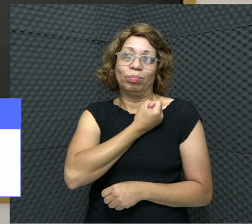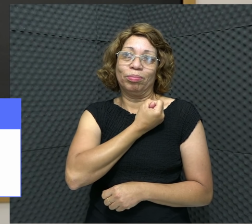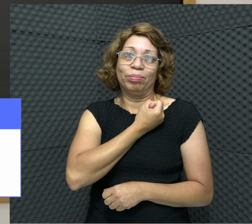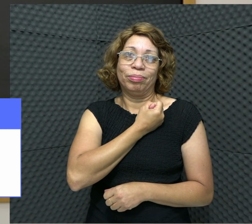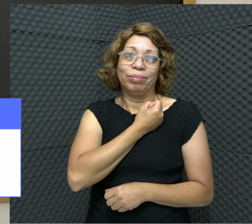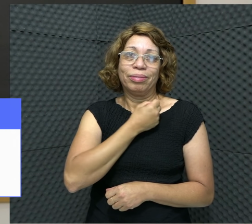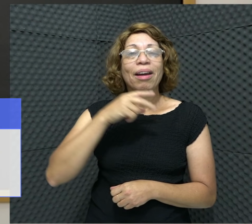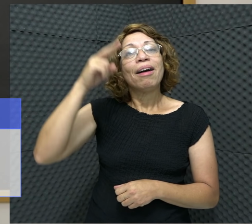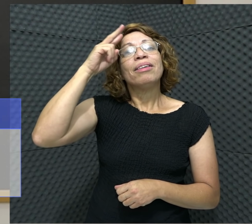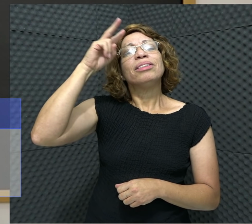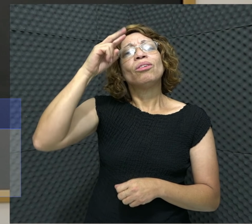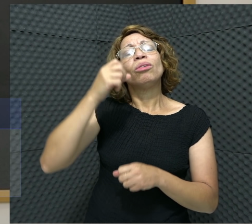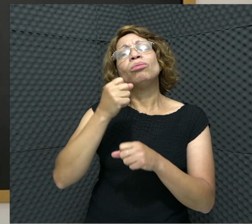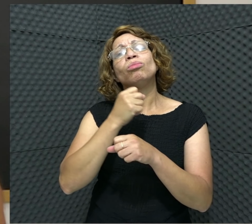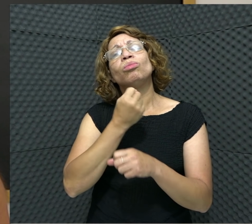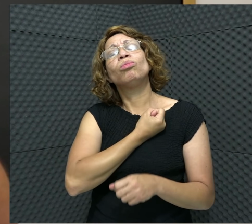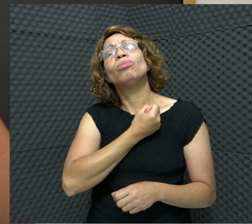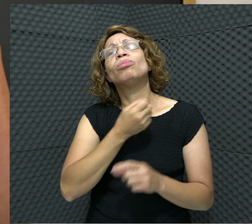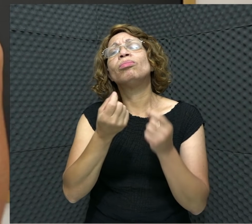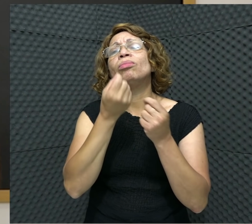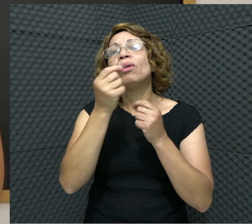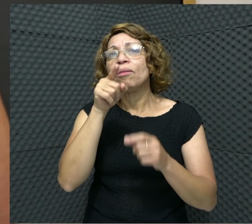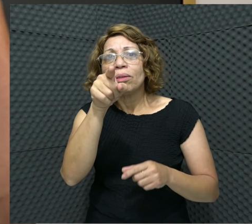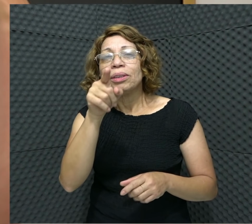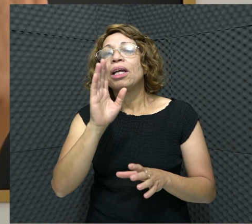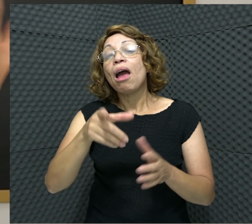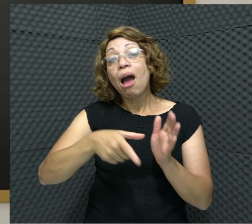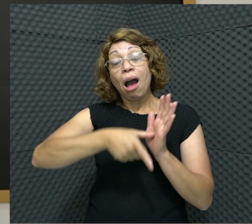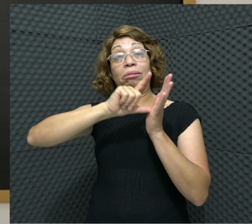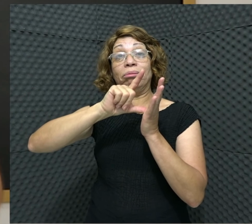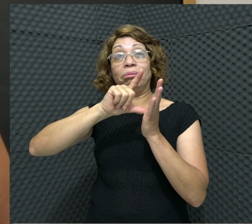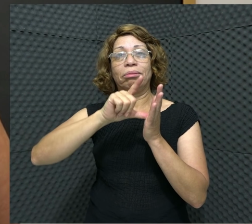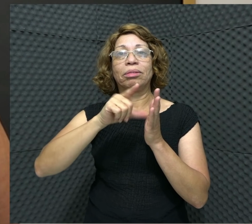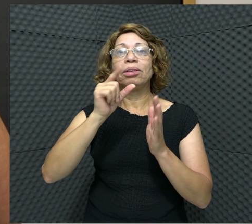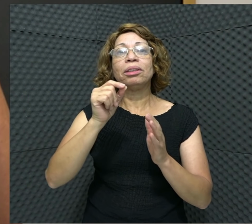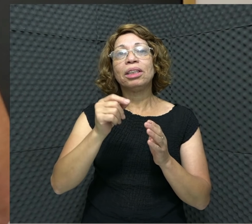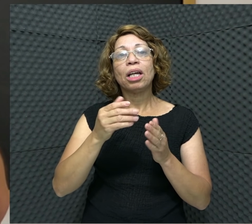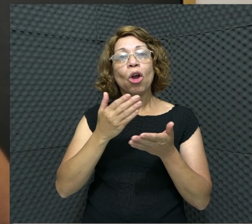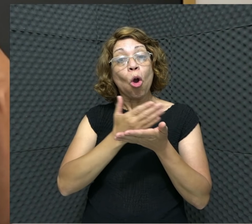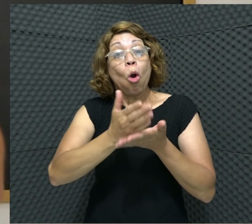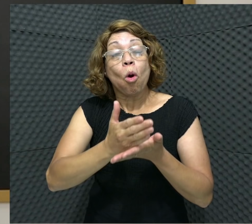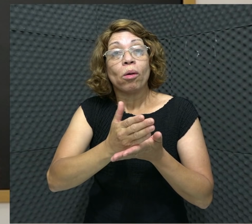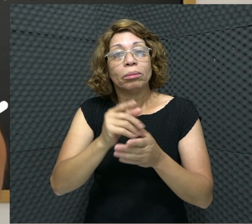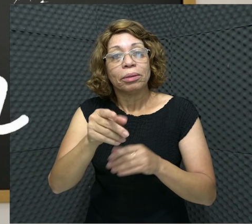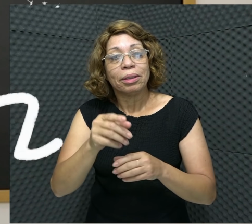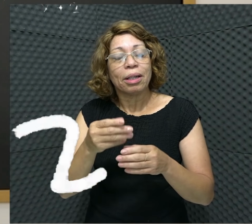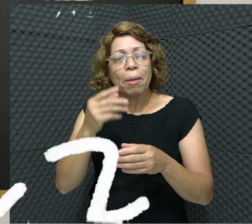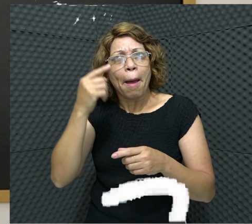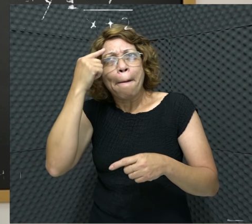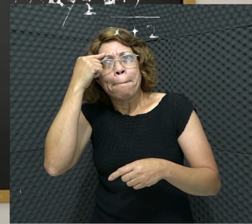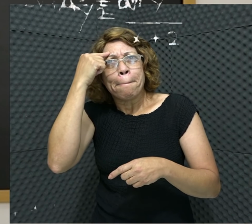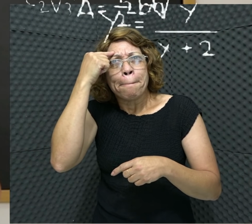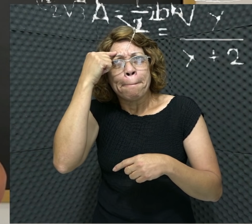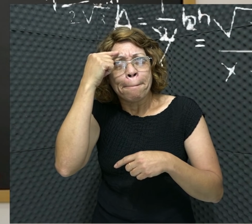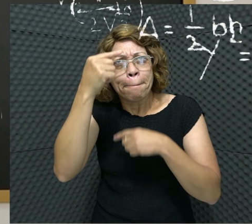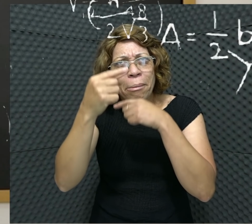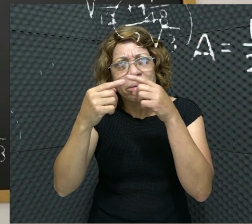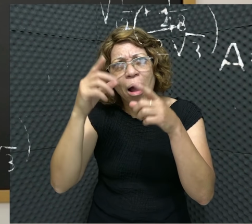1, a história dos números, você já, antes mesmo de adentrar na